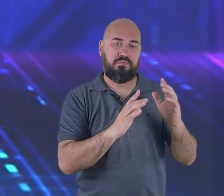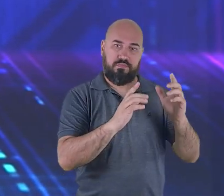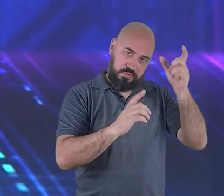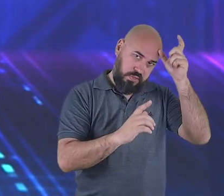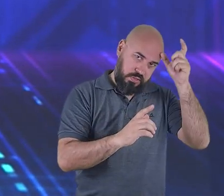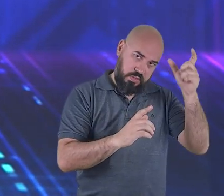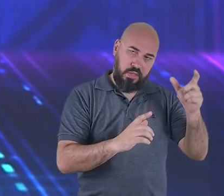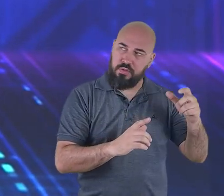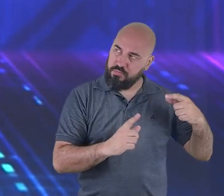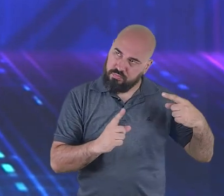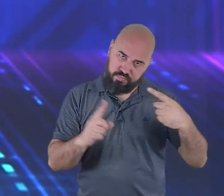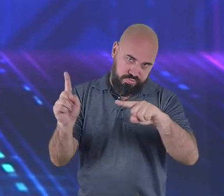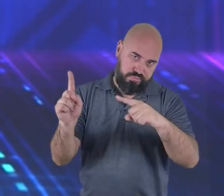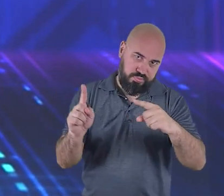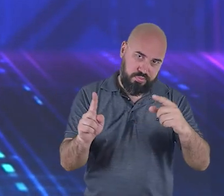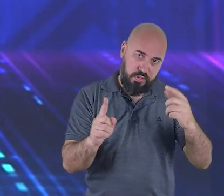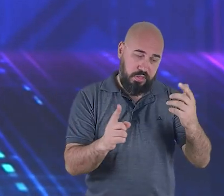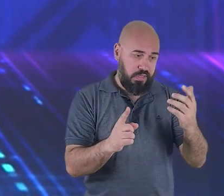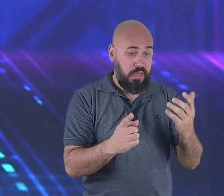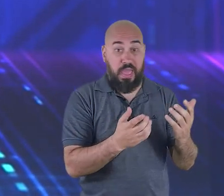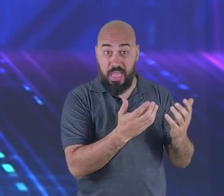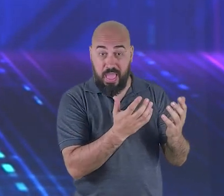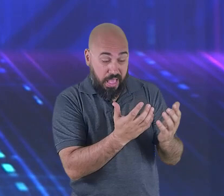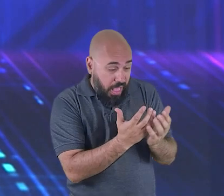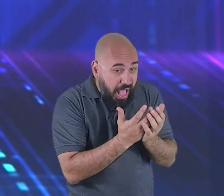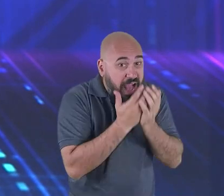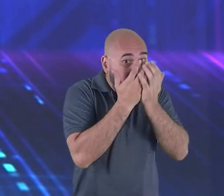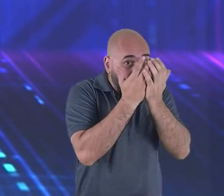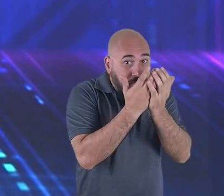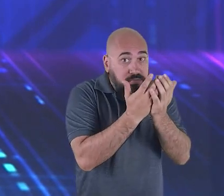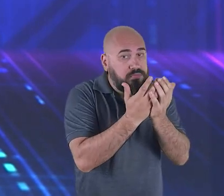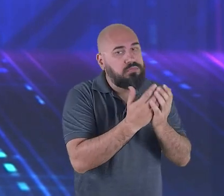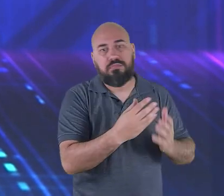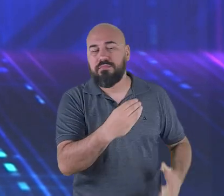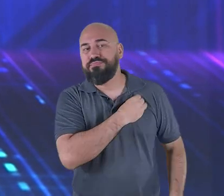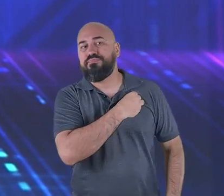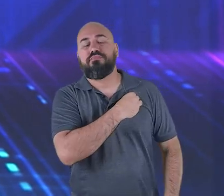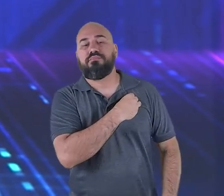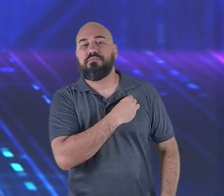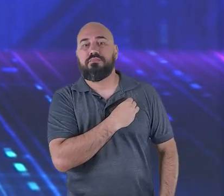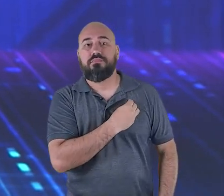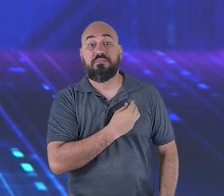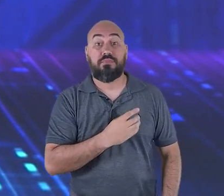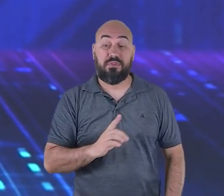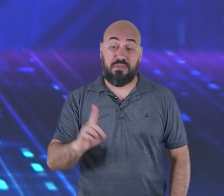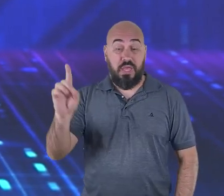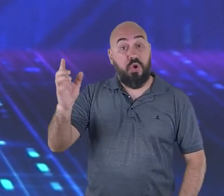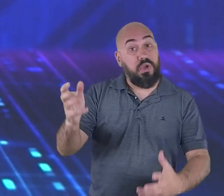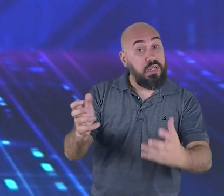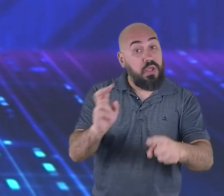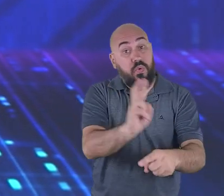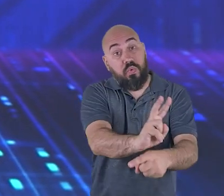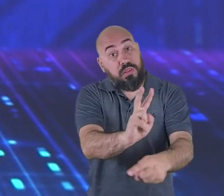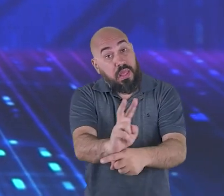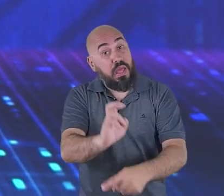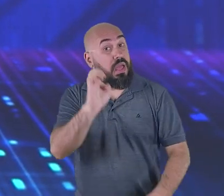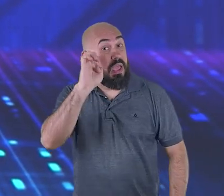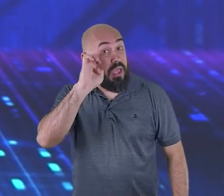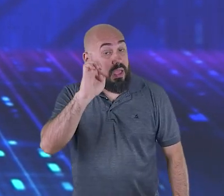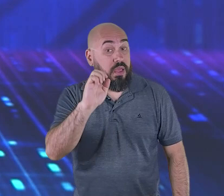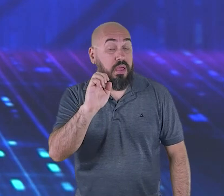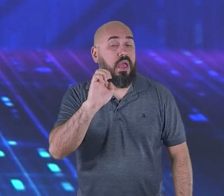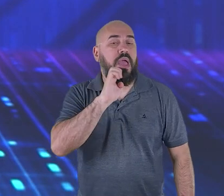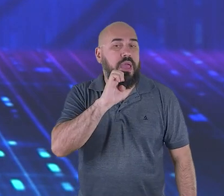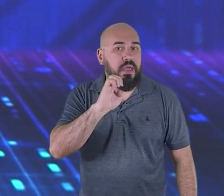nos ama. Deus estava privando Eva de algo maior. Em outras palavras, ele realmente não se importava com o